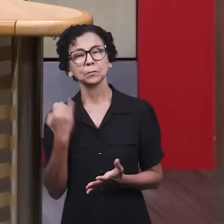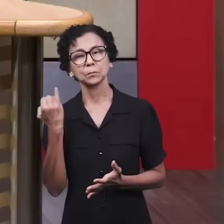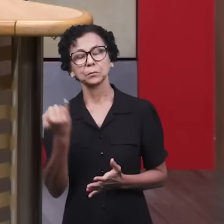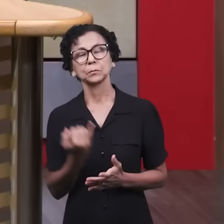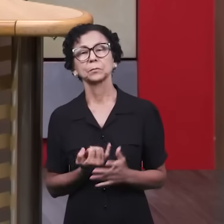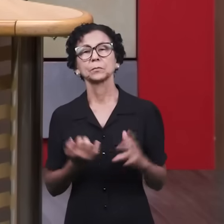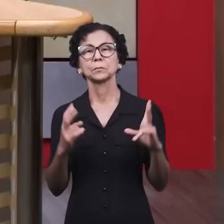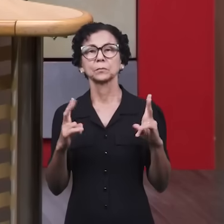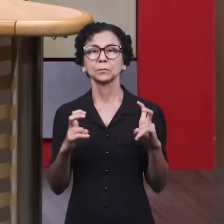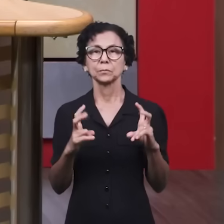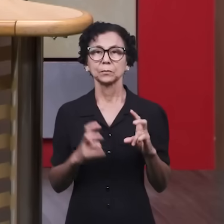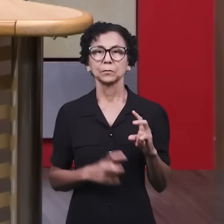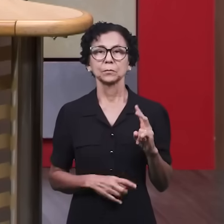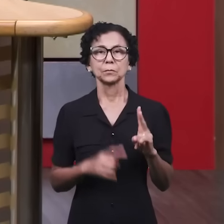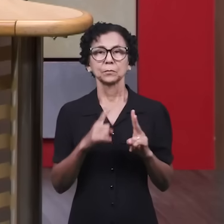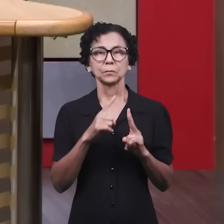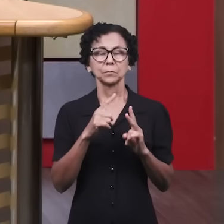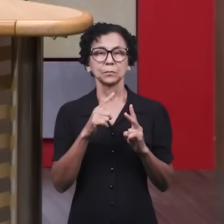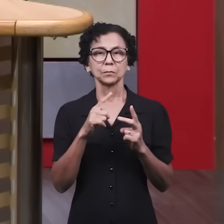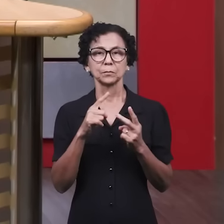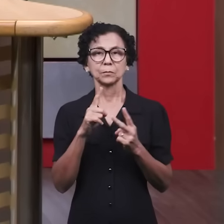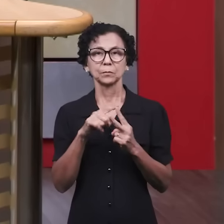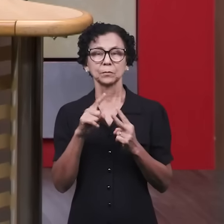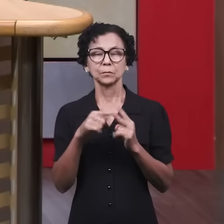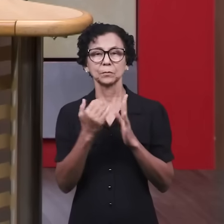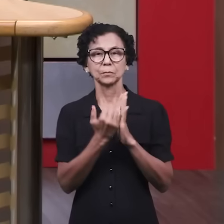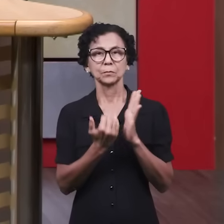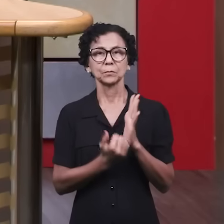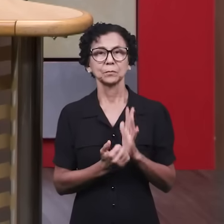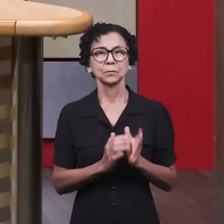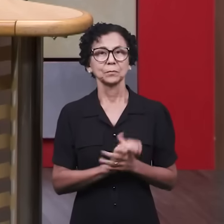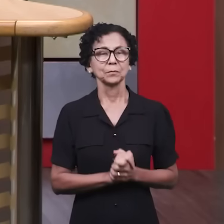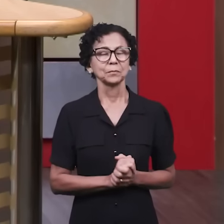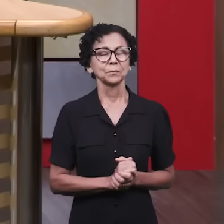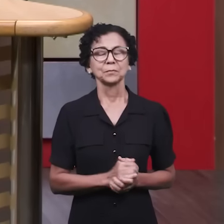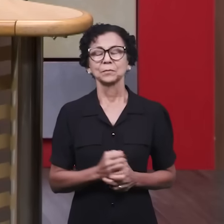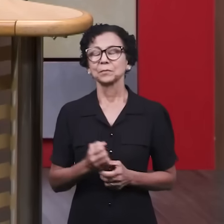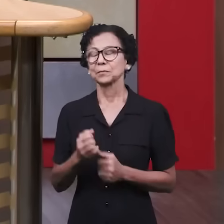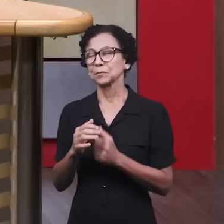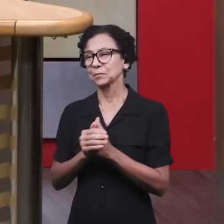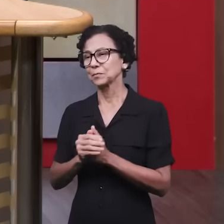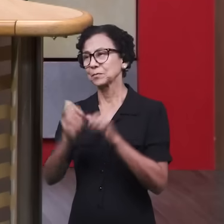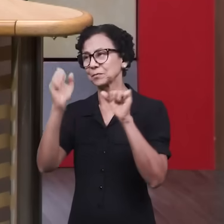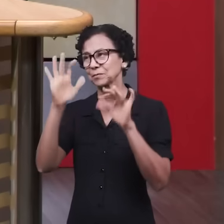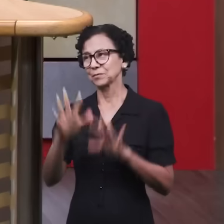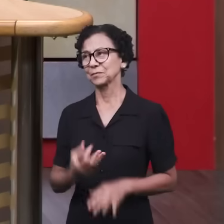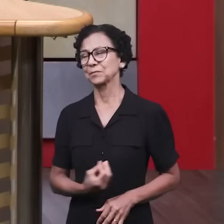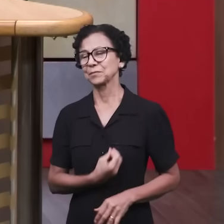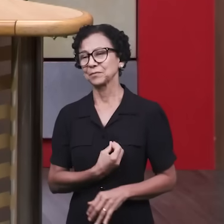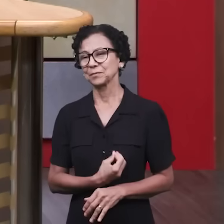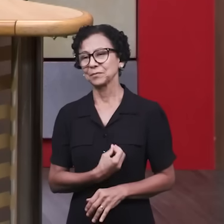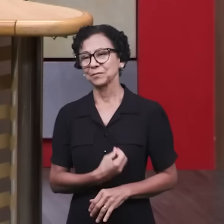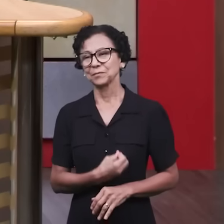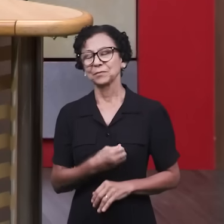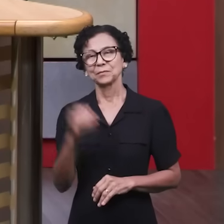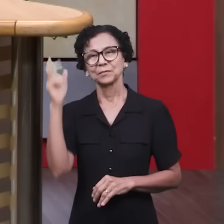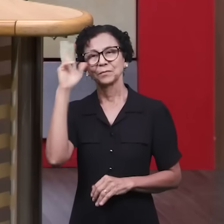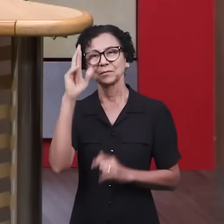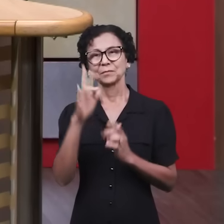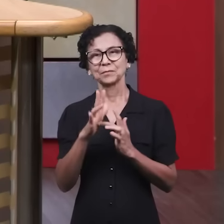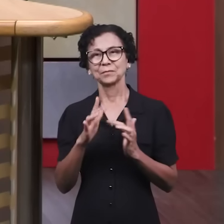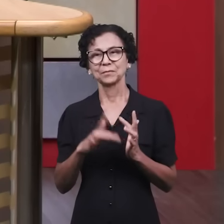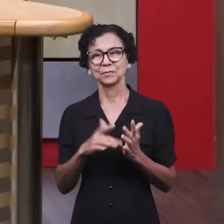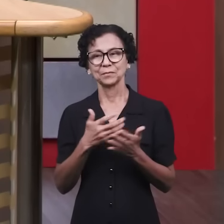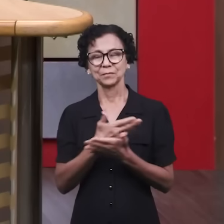Pastor Fábio. Amém. Uma bênção participar com os companheiros aqui. Eu despeço todos com a paz do Senhor. Pastor Alexandre,